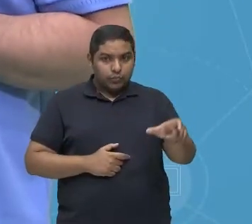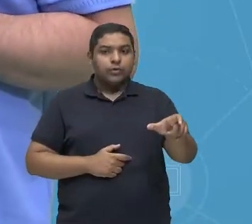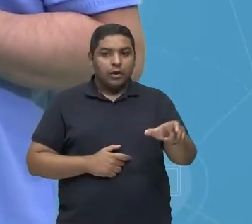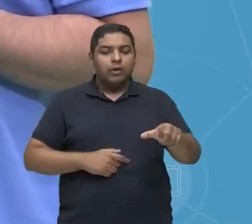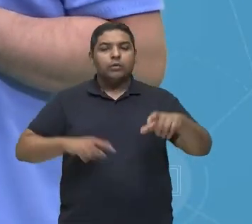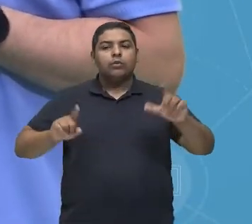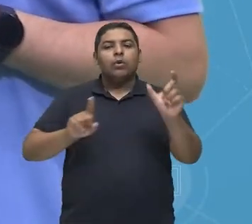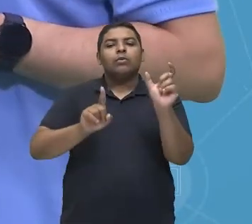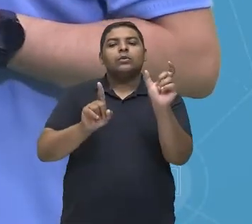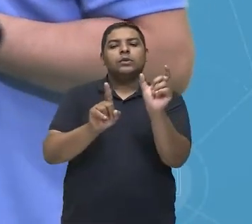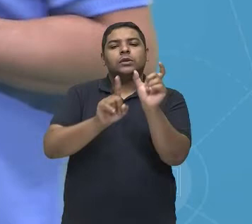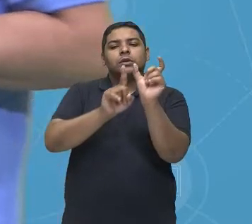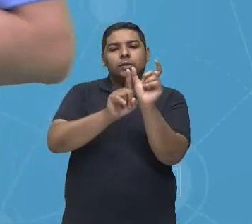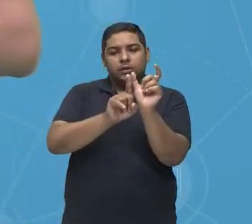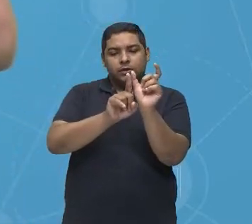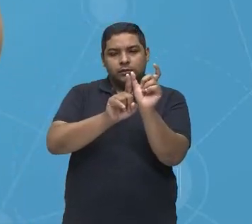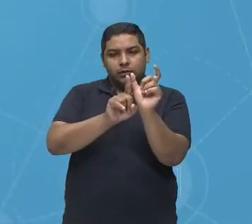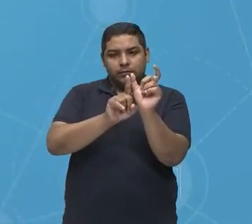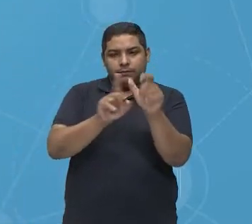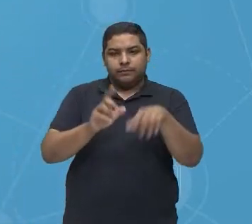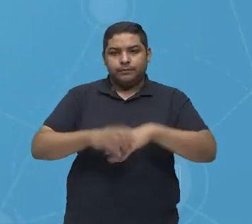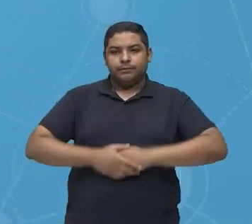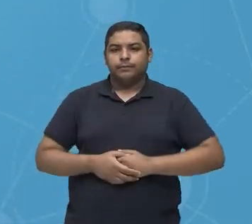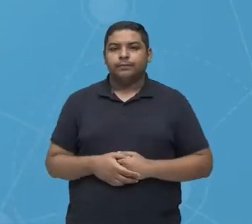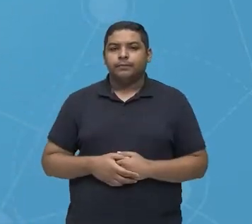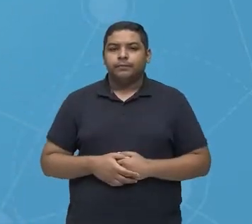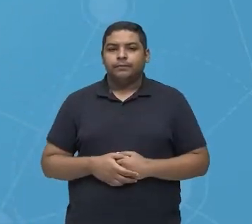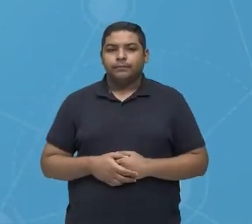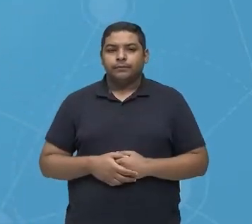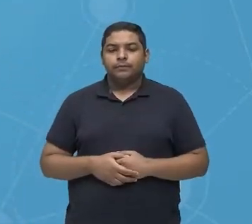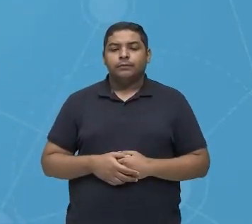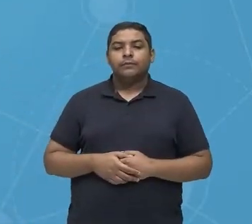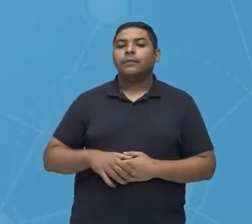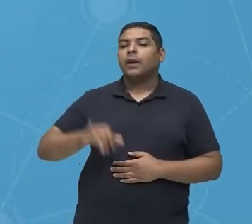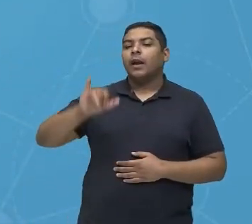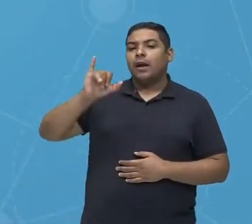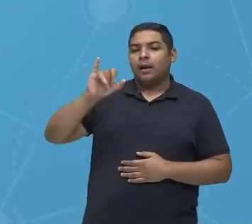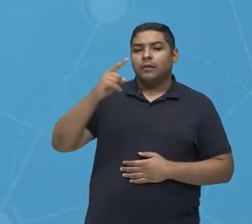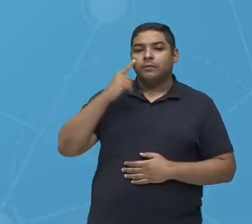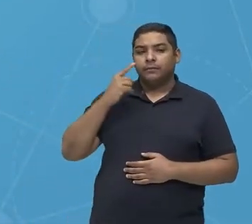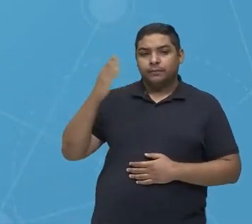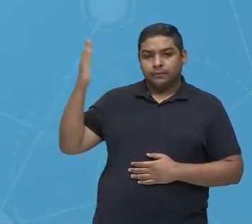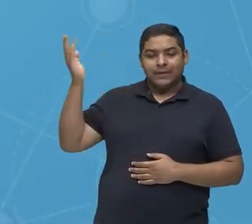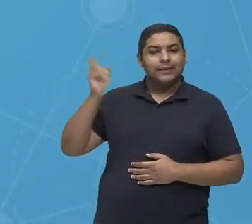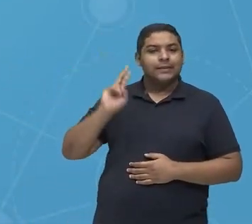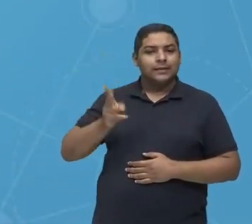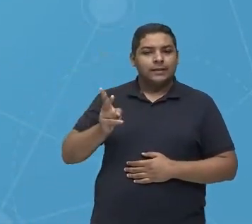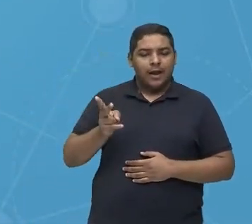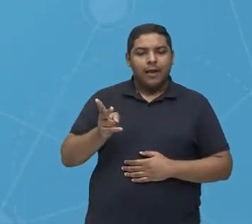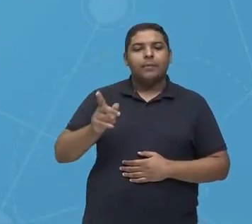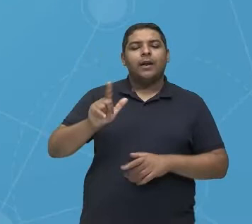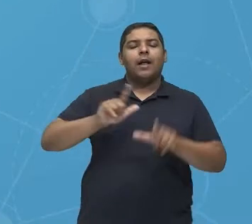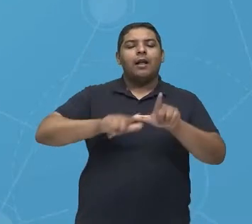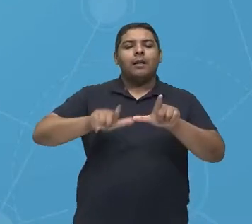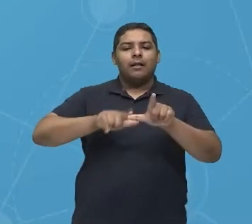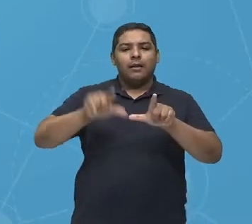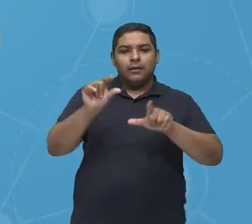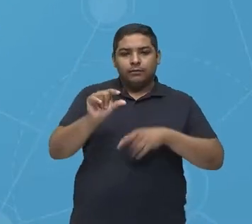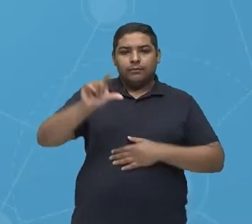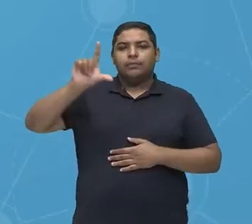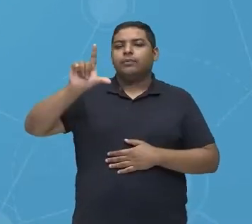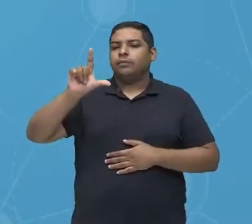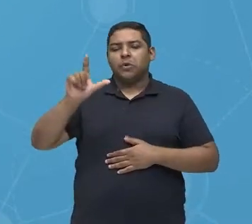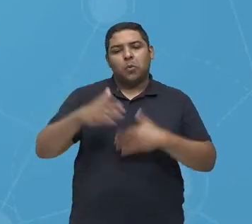singular. É o exemplo aqui. Repare que I, né, que sempre vai estar escrito com letra maiúscula, independente da posição onde ele esteja na